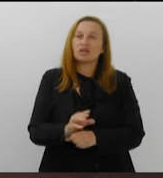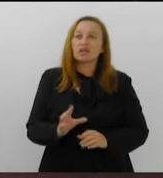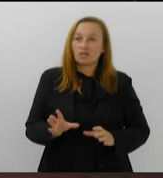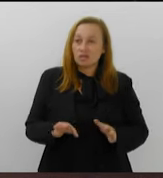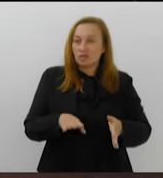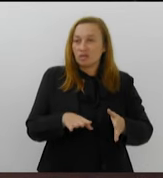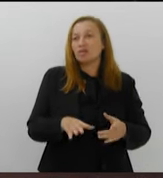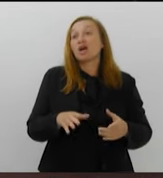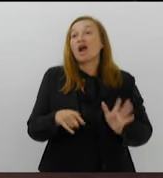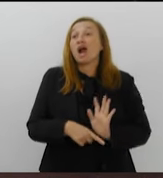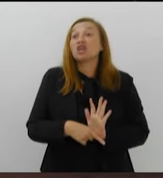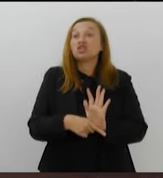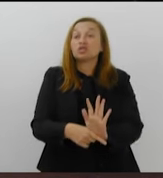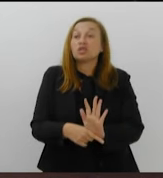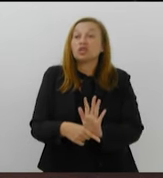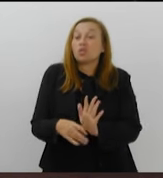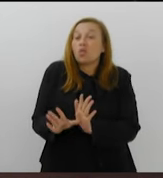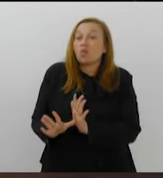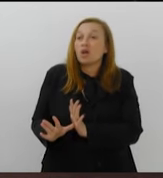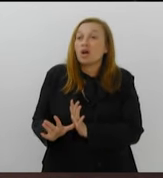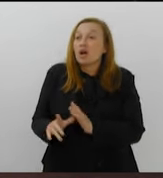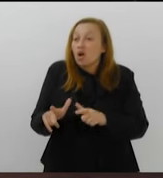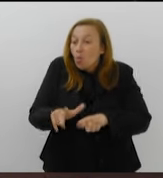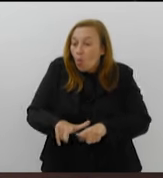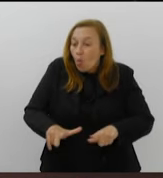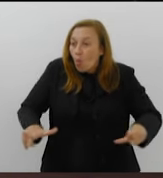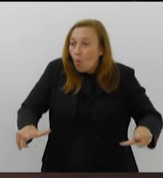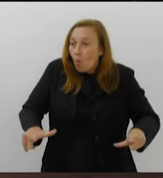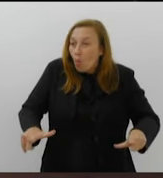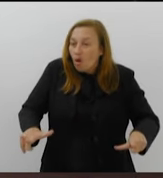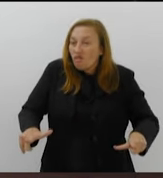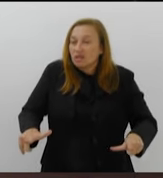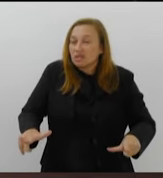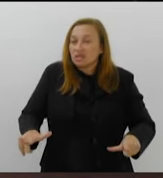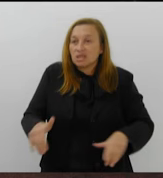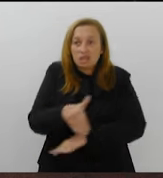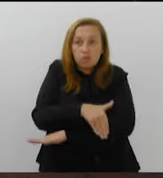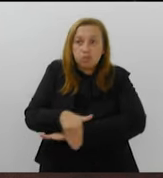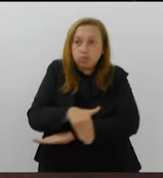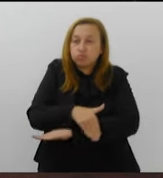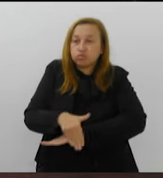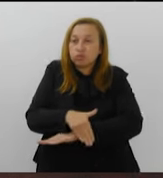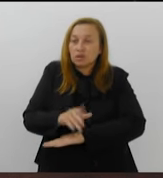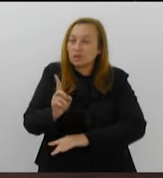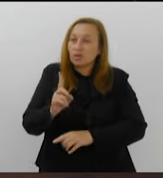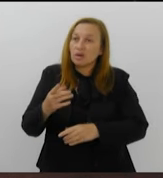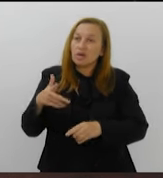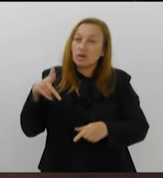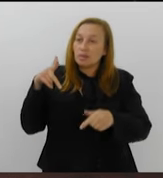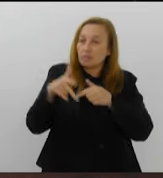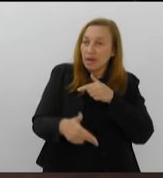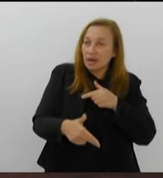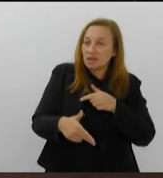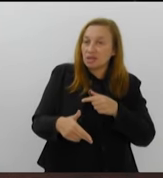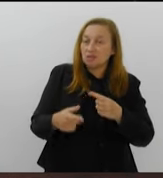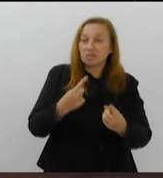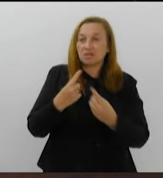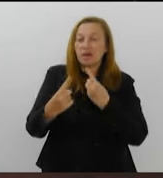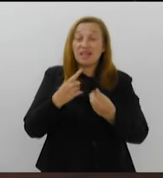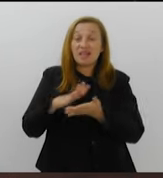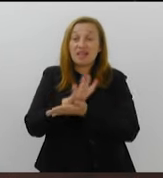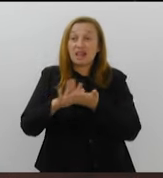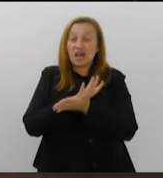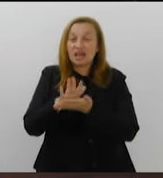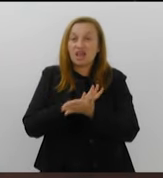estacionamento, ajudando, que é uma rua morta, morta, presidente, que não impede nada, que não atrapalha o trânsito, senhor presidente. É